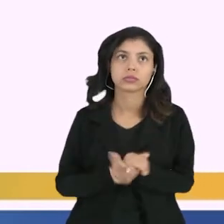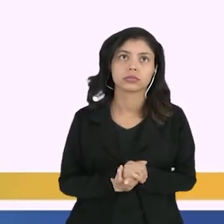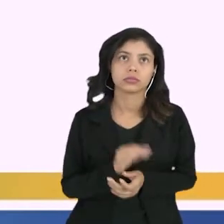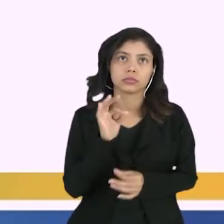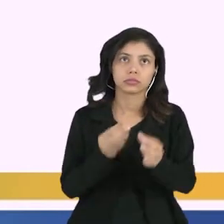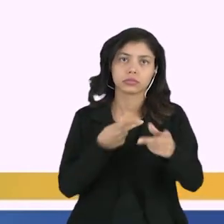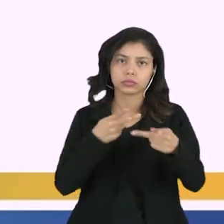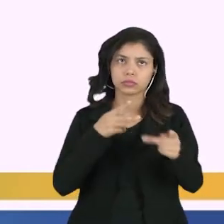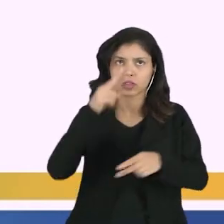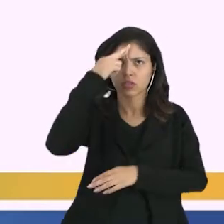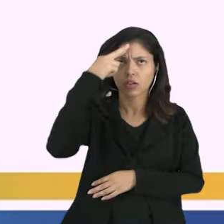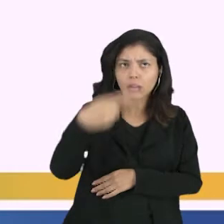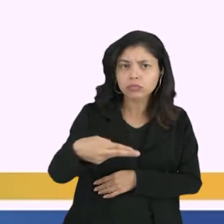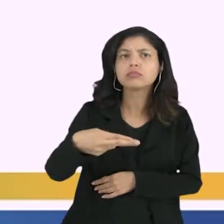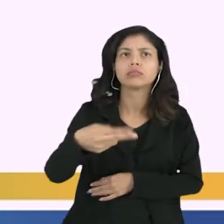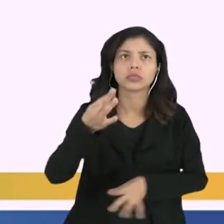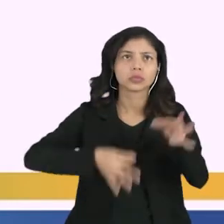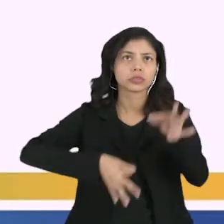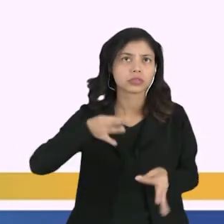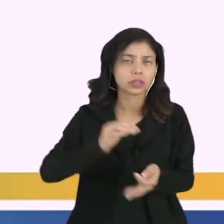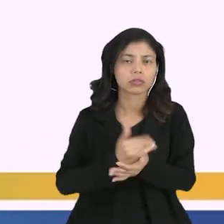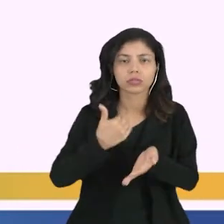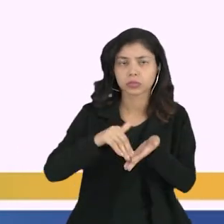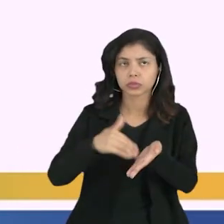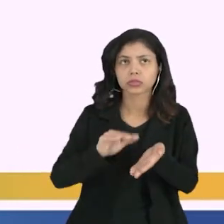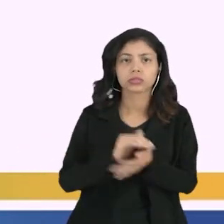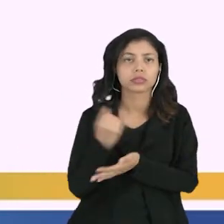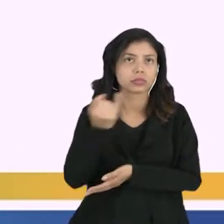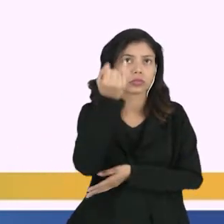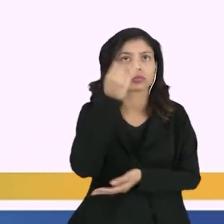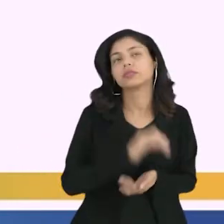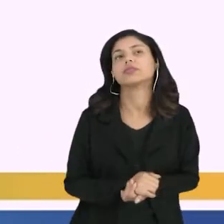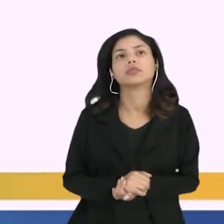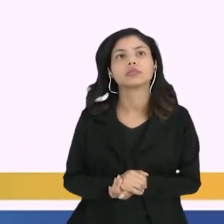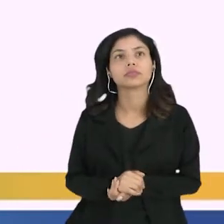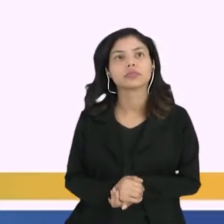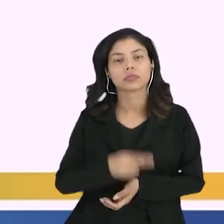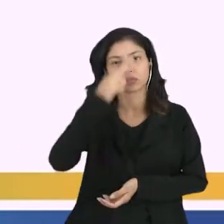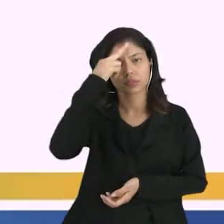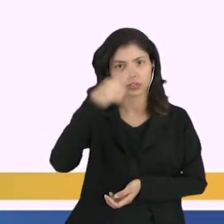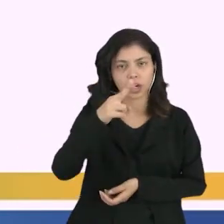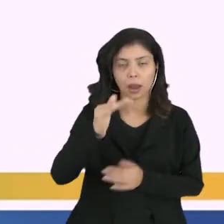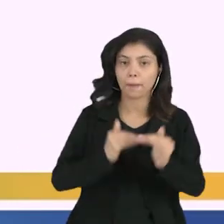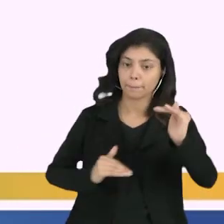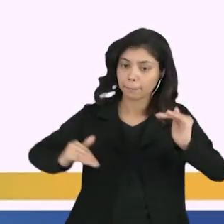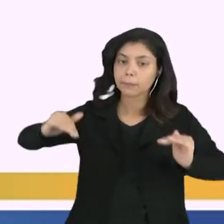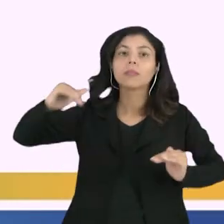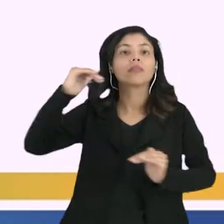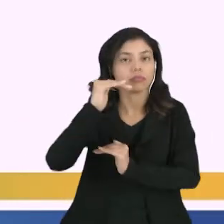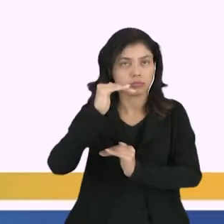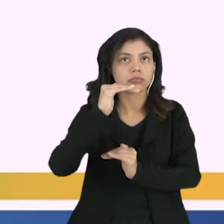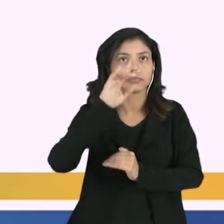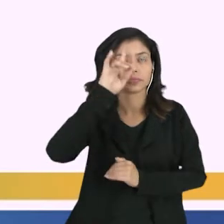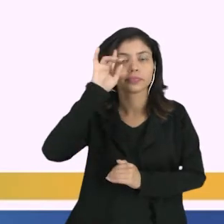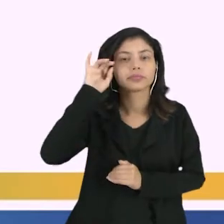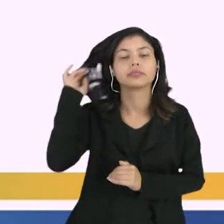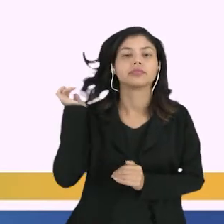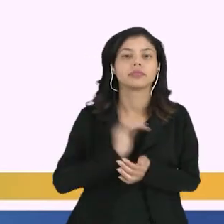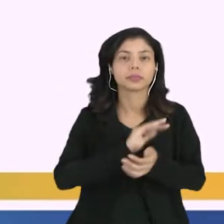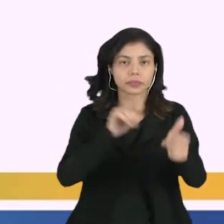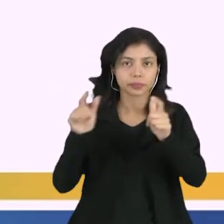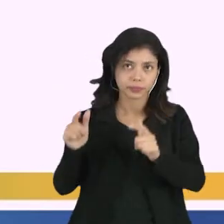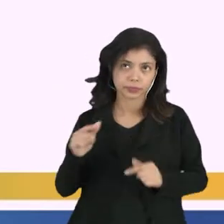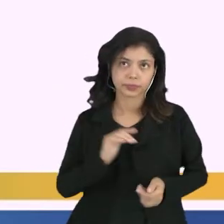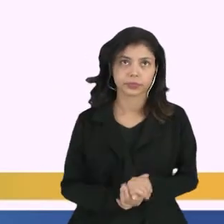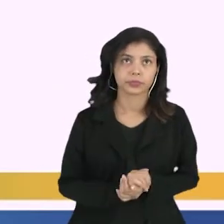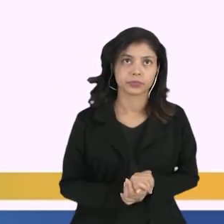plena autoridade judicial e administrativa, que é muito importante, que era a autoridade máxima, né, daquela